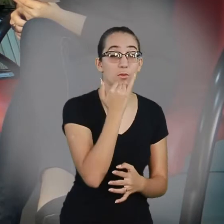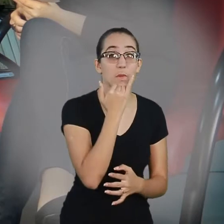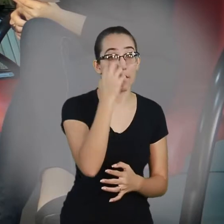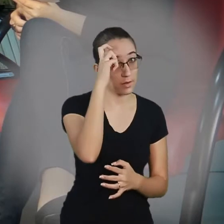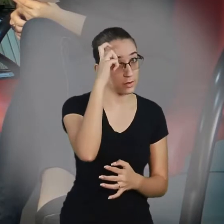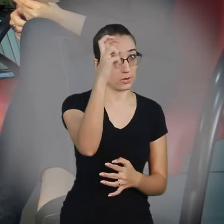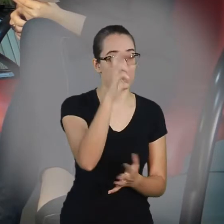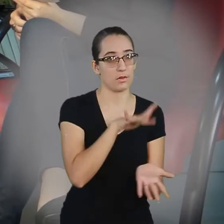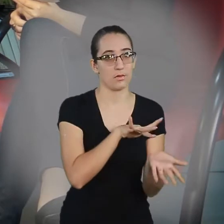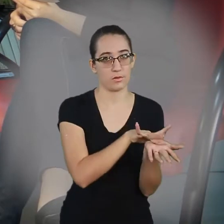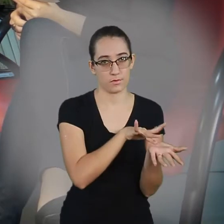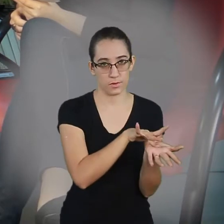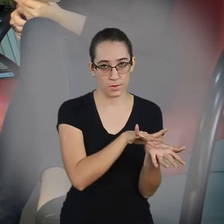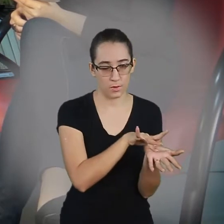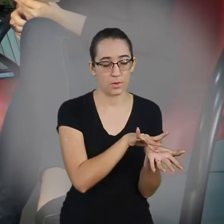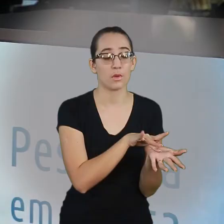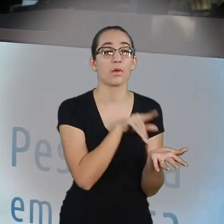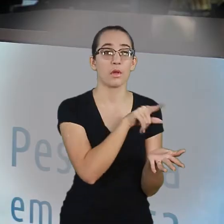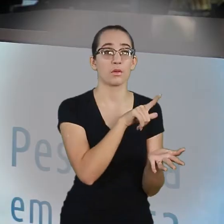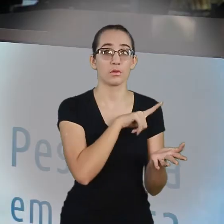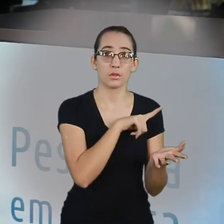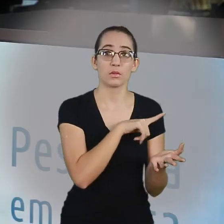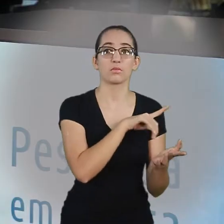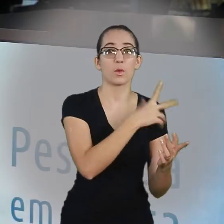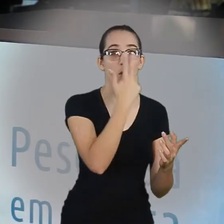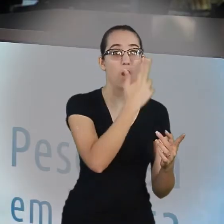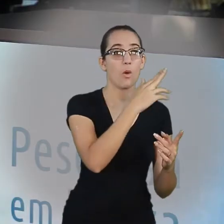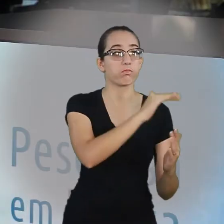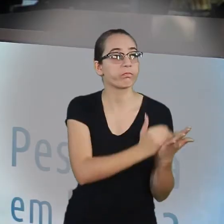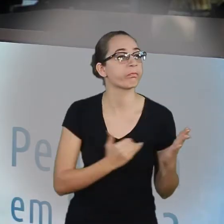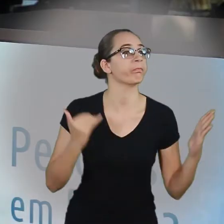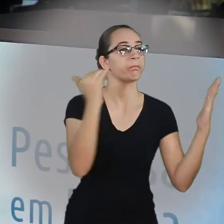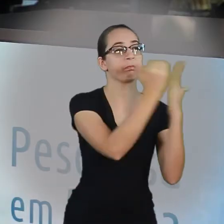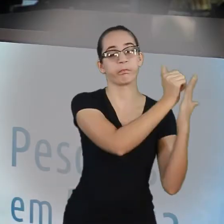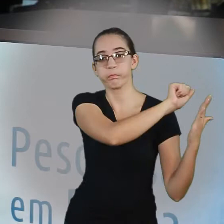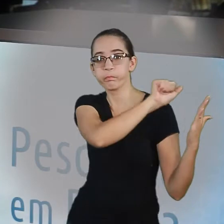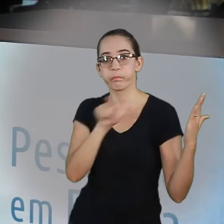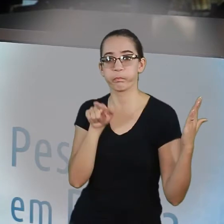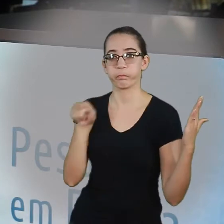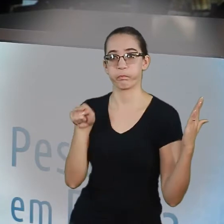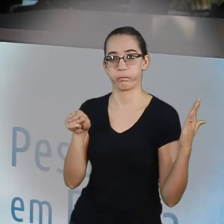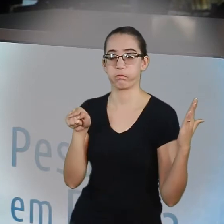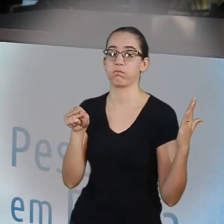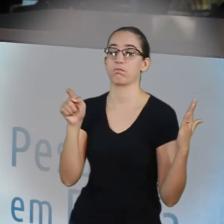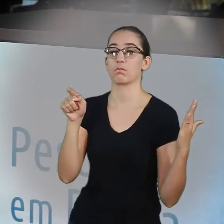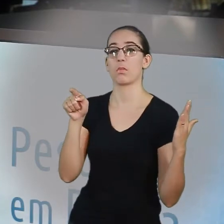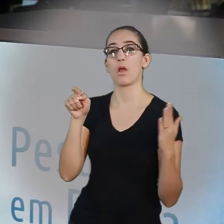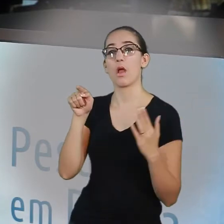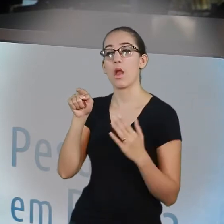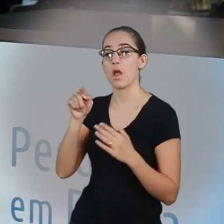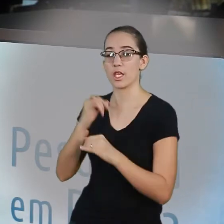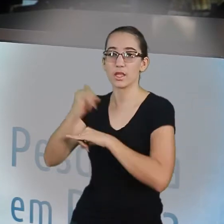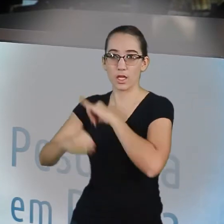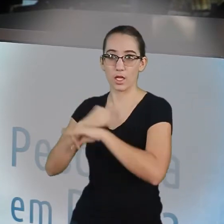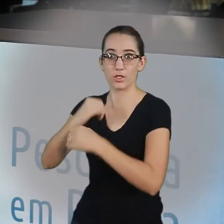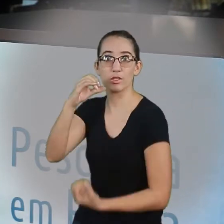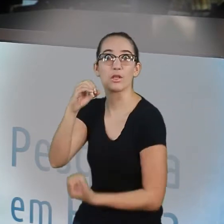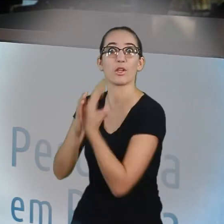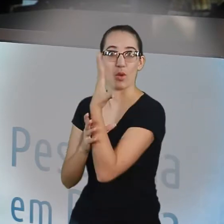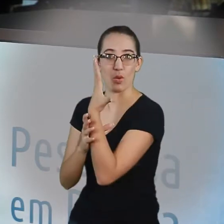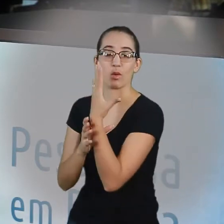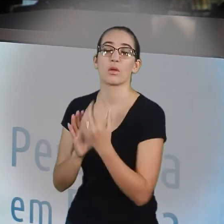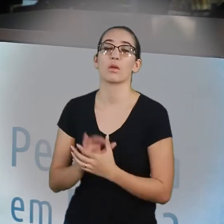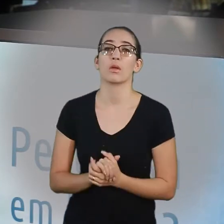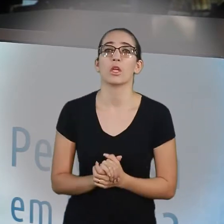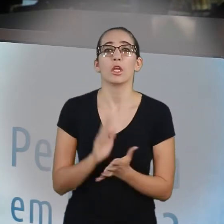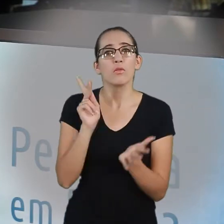ao impacto que a web teve nos anos 90. Se dizia, na época, 92, 93, 94, que o comércio eletrônico seria algo